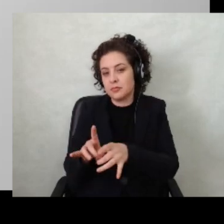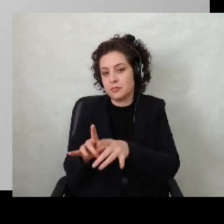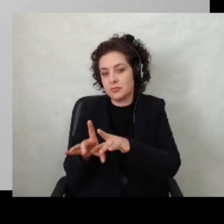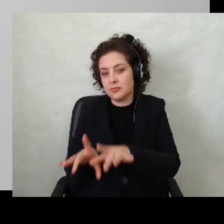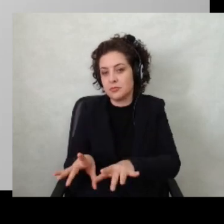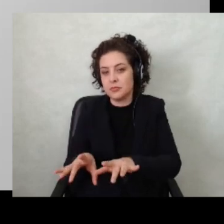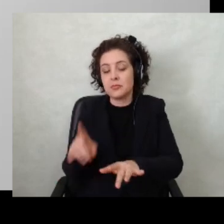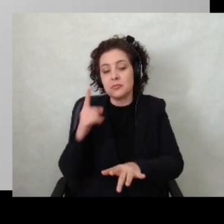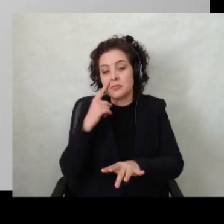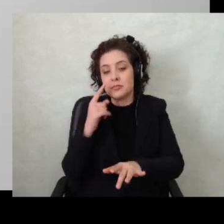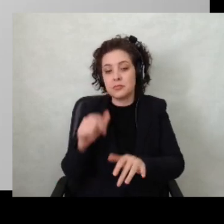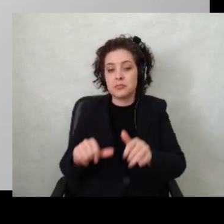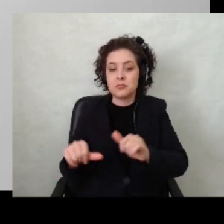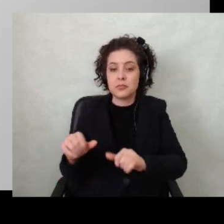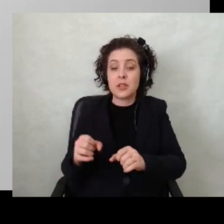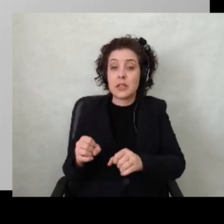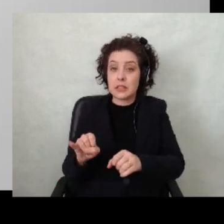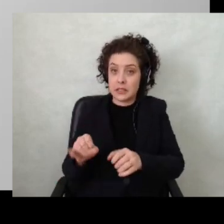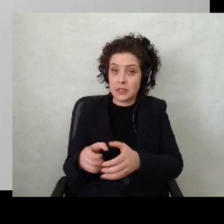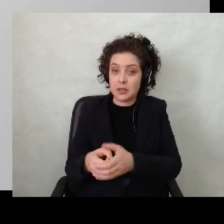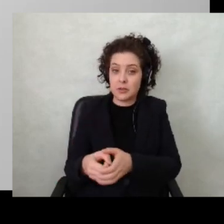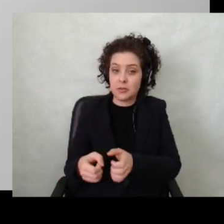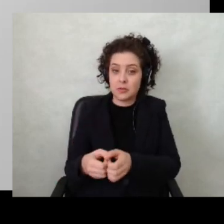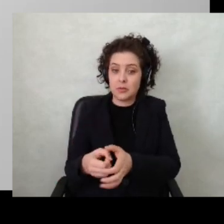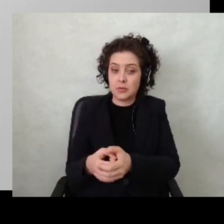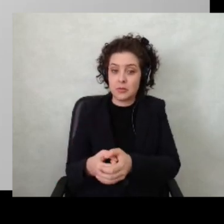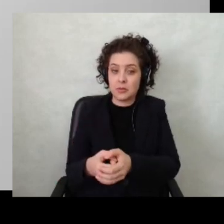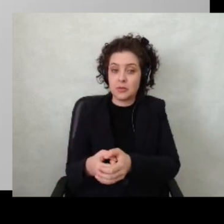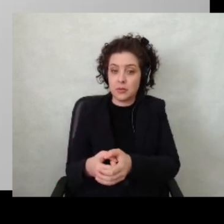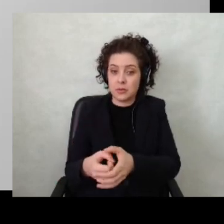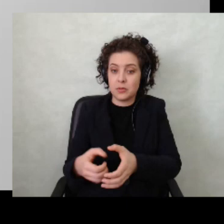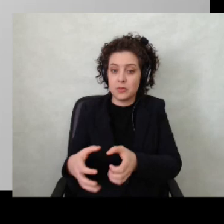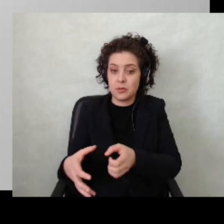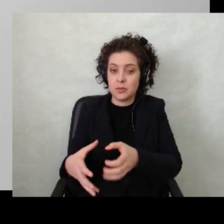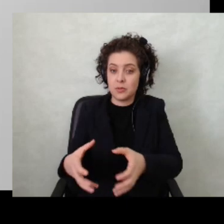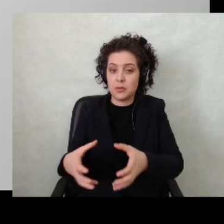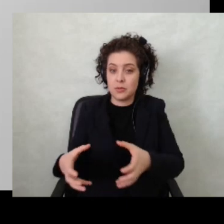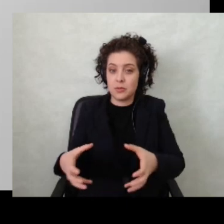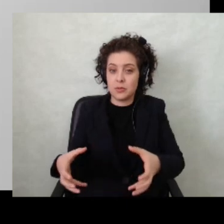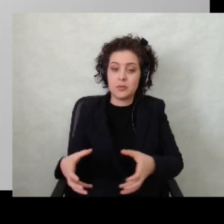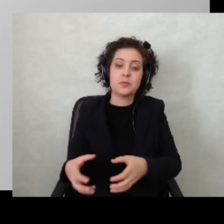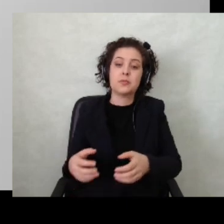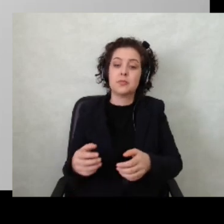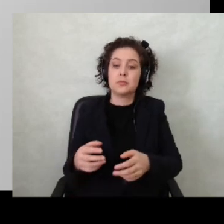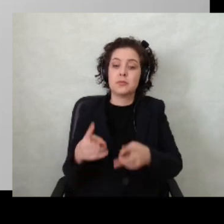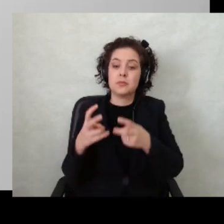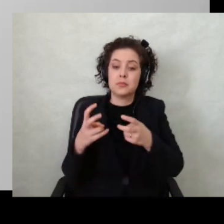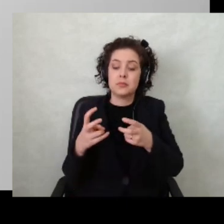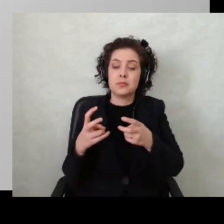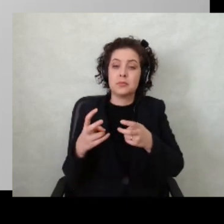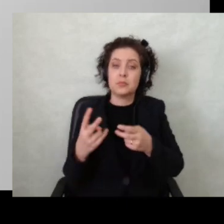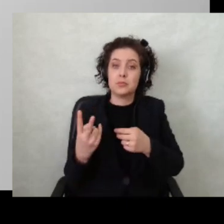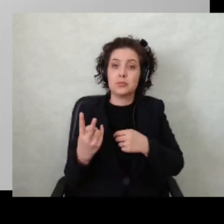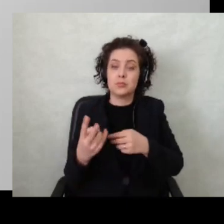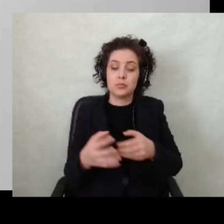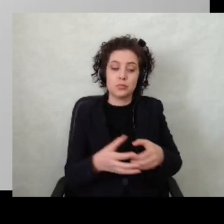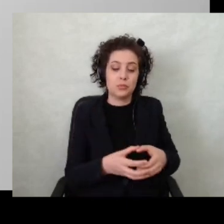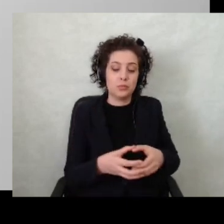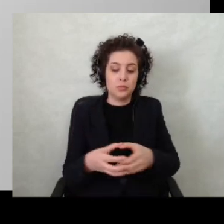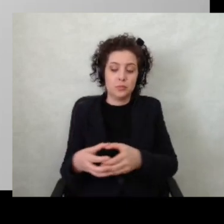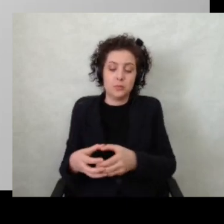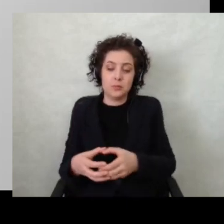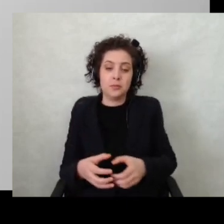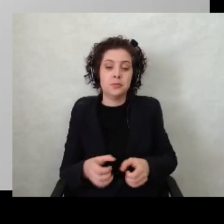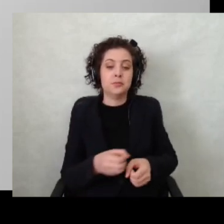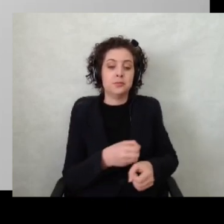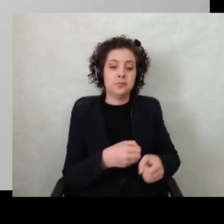né, multiplicando o vírus. E aí nós podemos observar duas populações. As células que têm uma